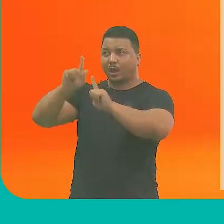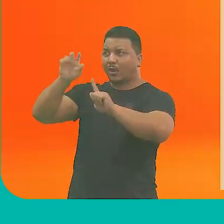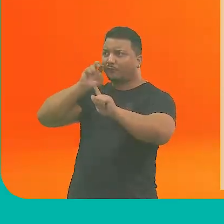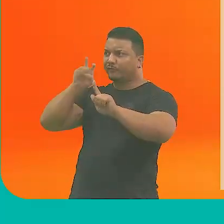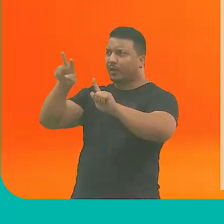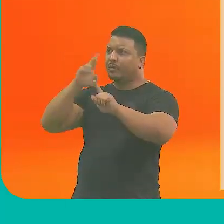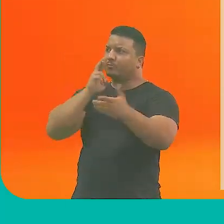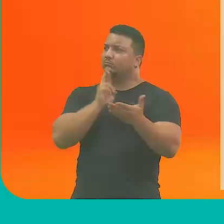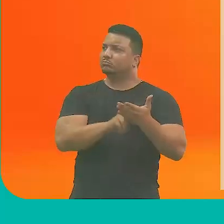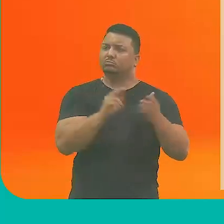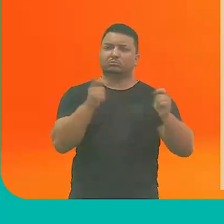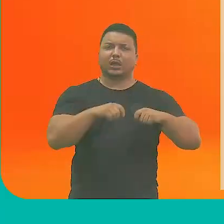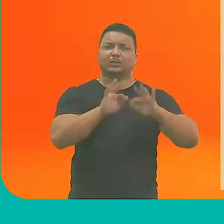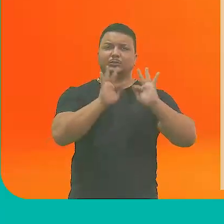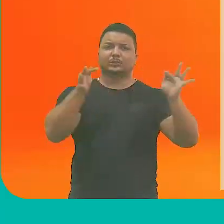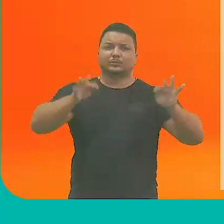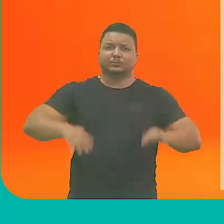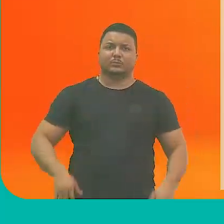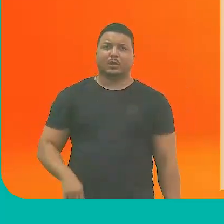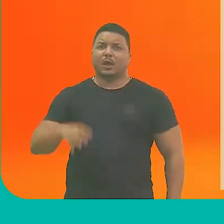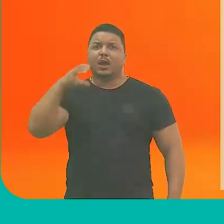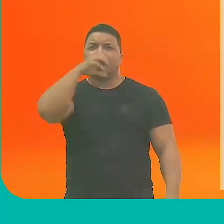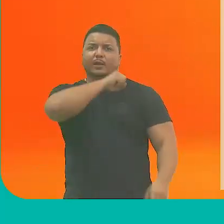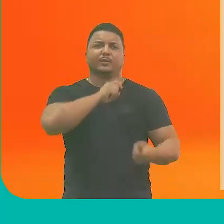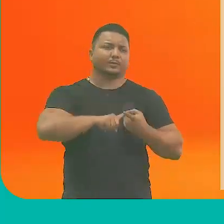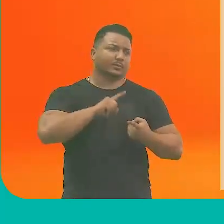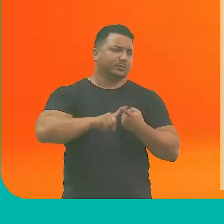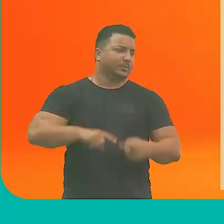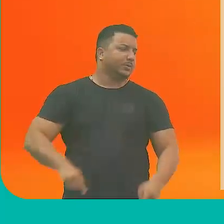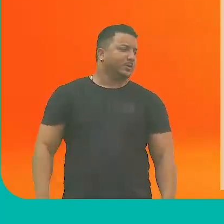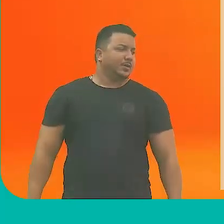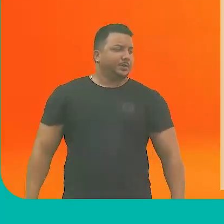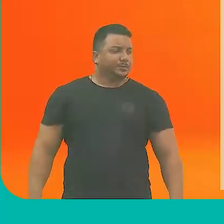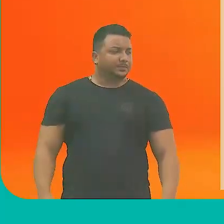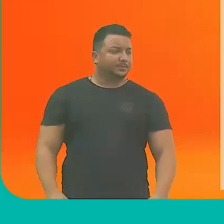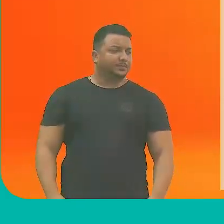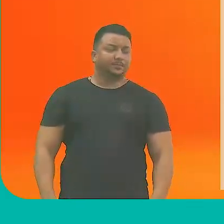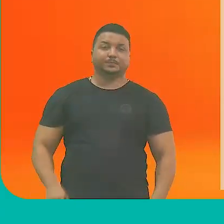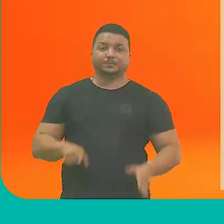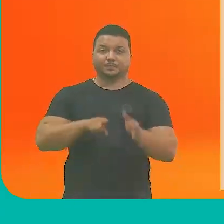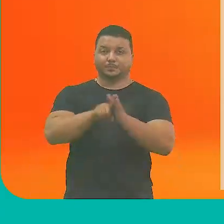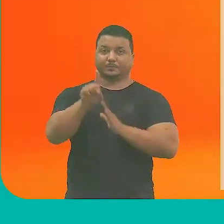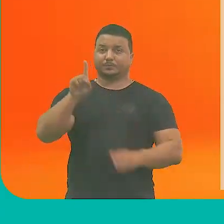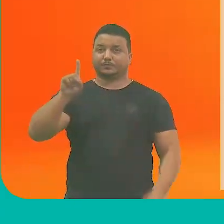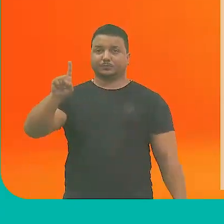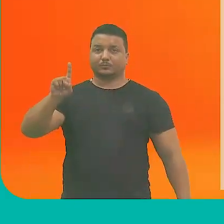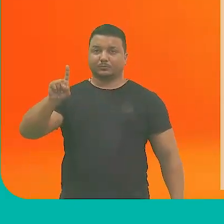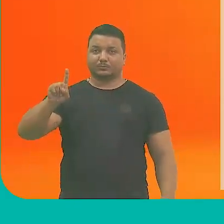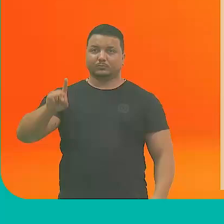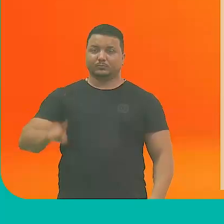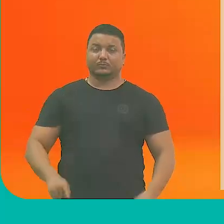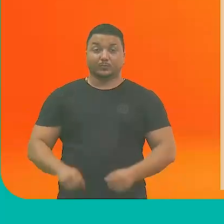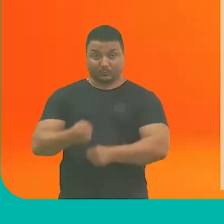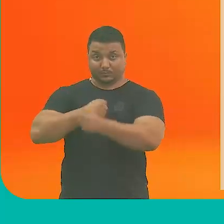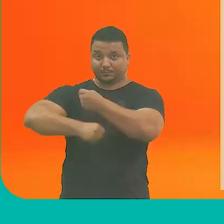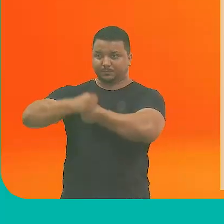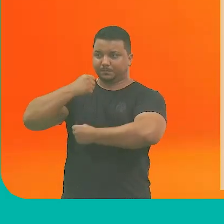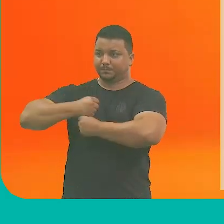tá? É uma questão, inclusive, mais rápida. Então, bora lá. O que é que diz a questão 1 do Enem do ano